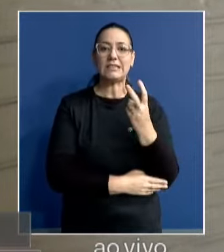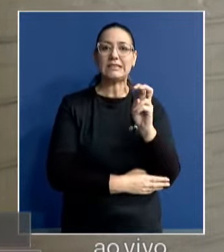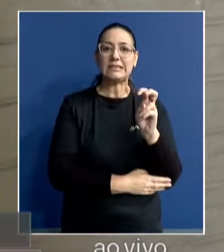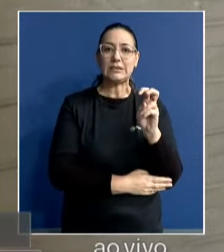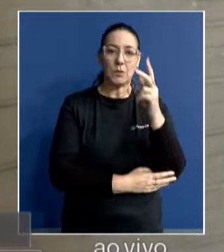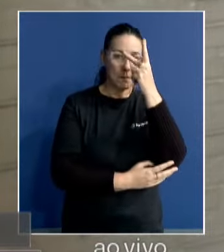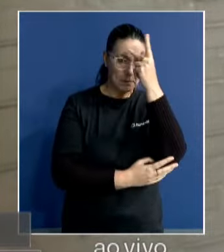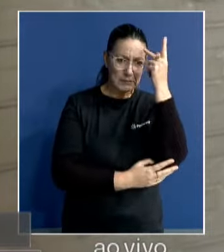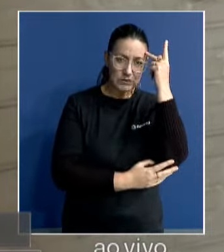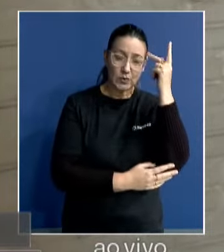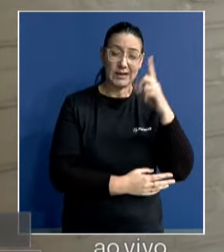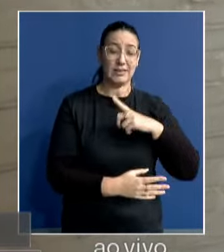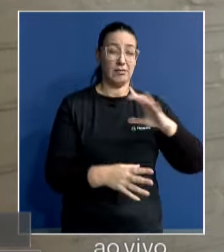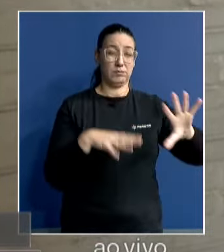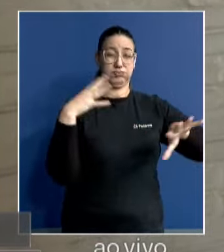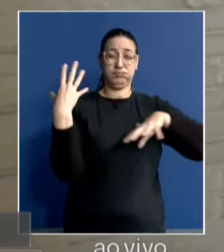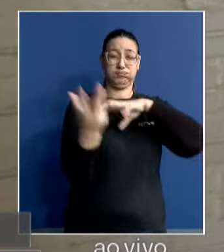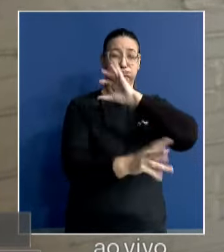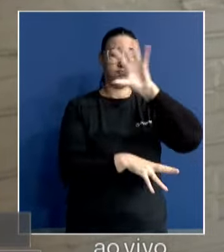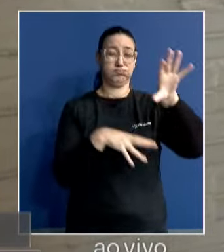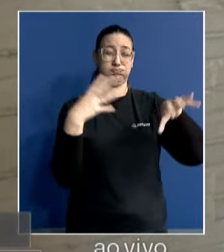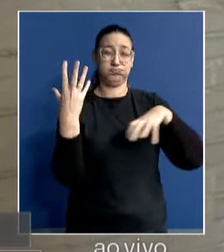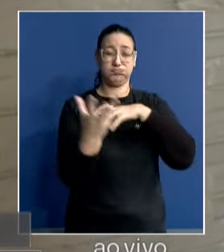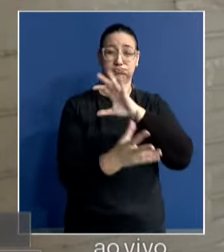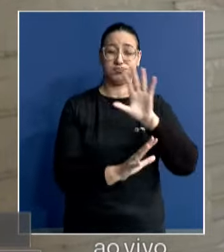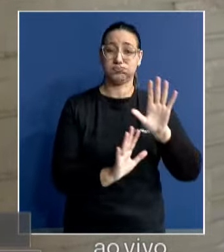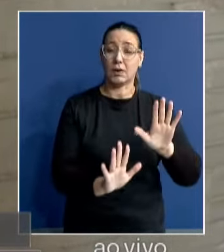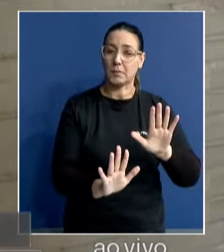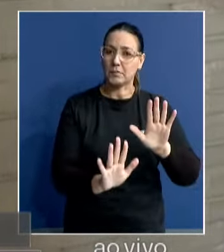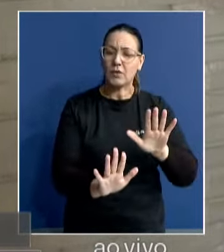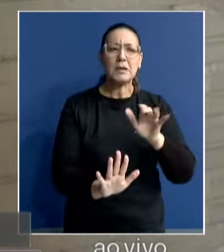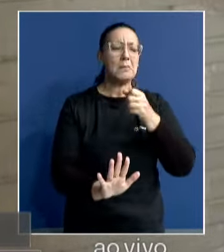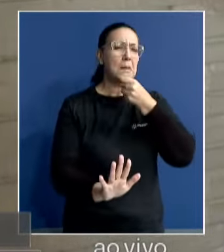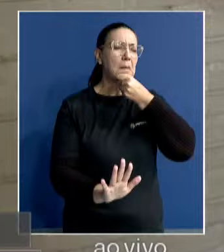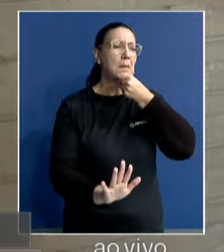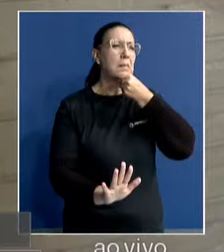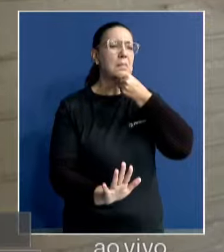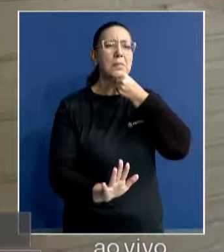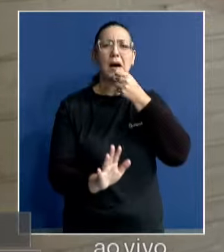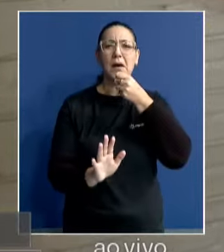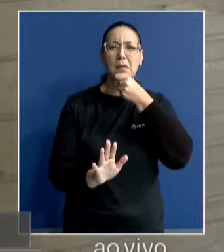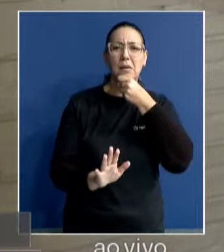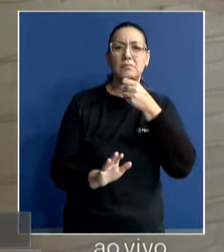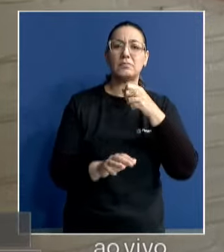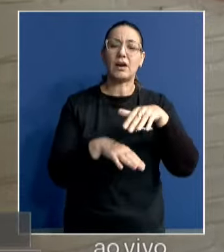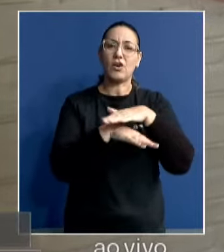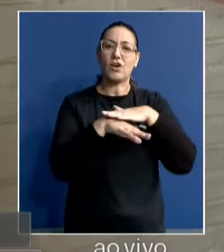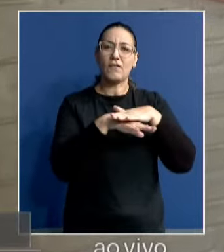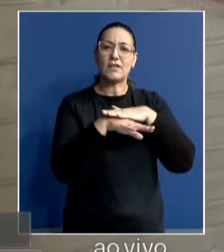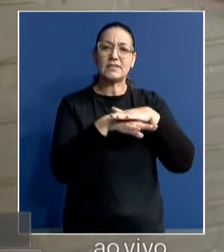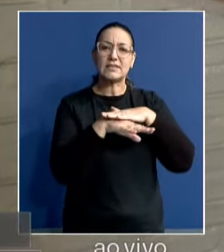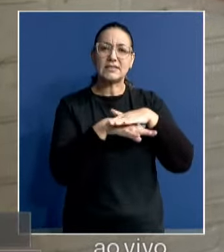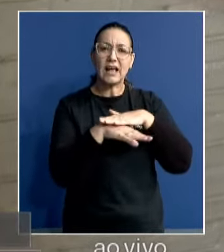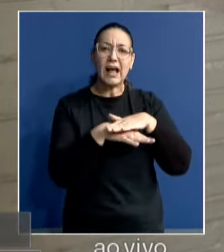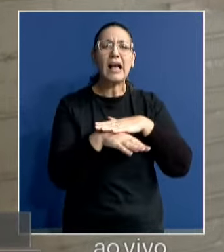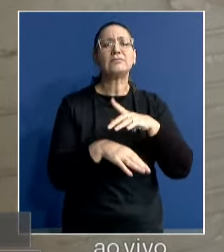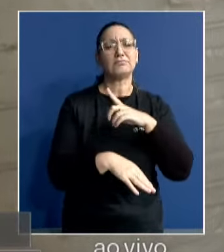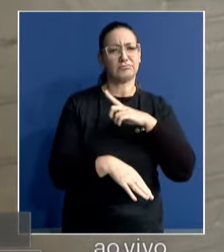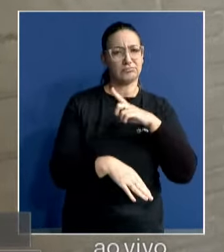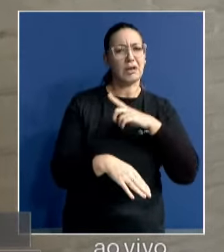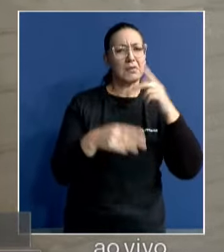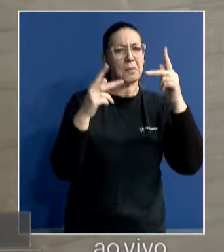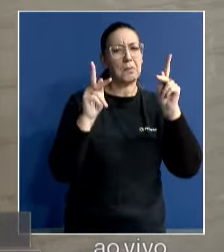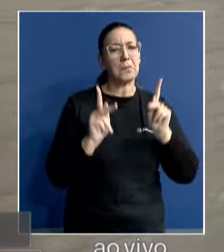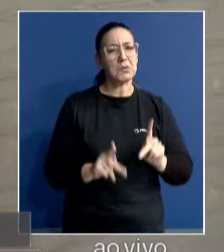de uma pequena rebelião aqui dentro. Ele teria pegado um microfone, aqui tem um microfone, para conversar justamente, né, com as pessoas que